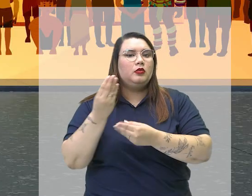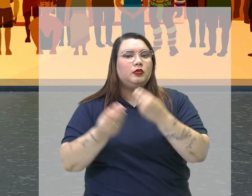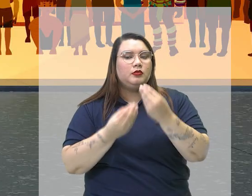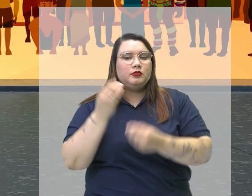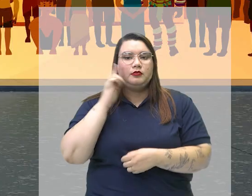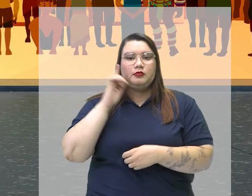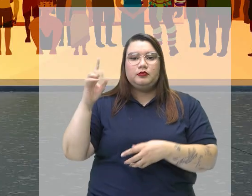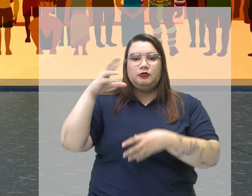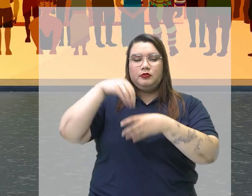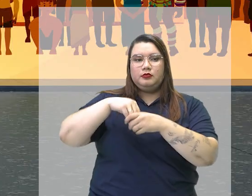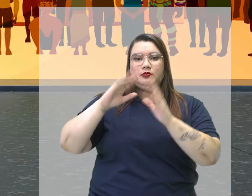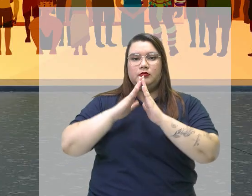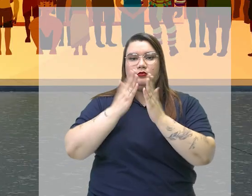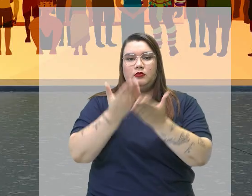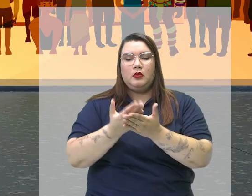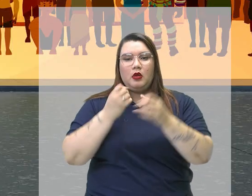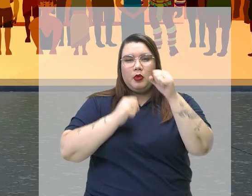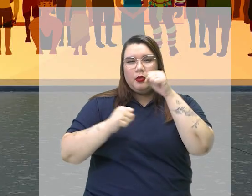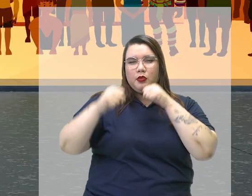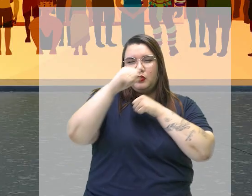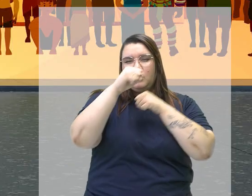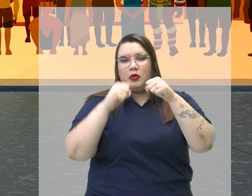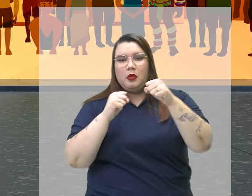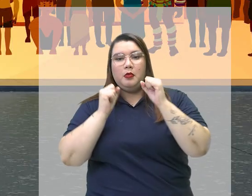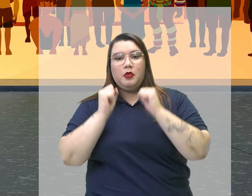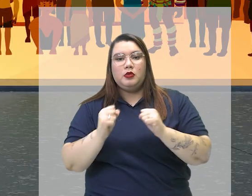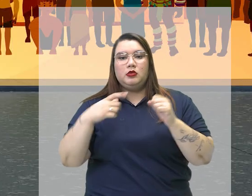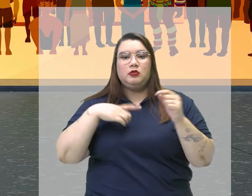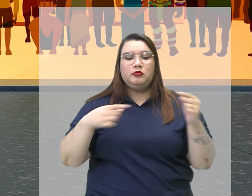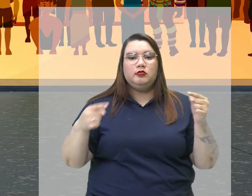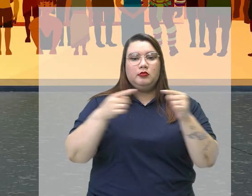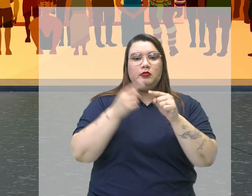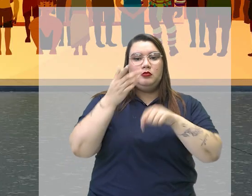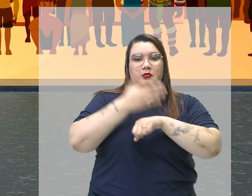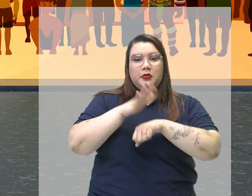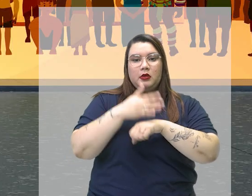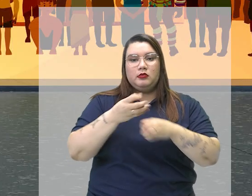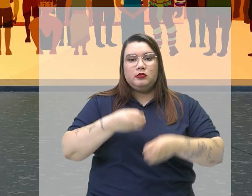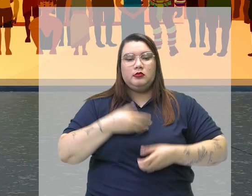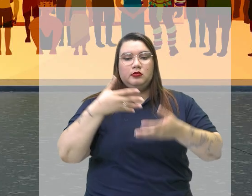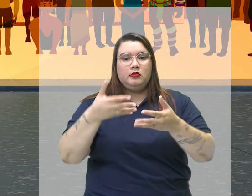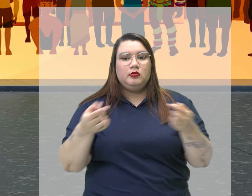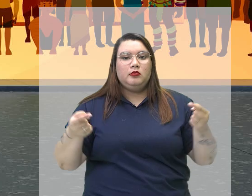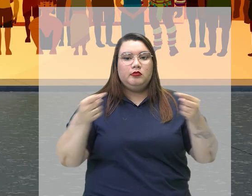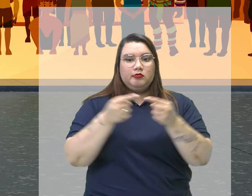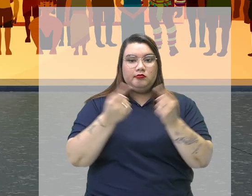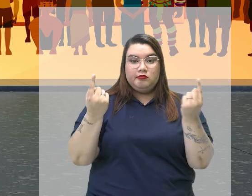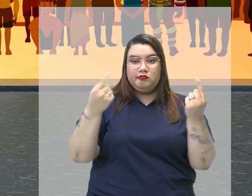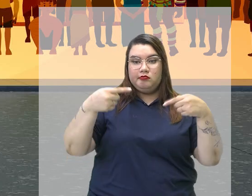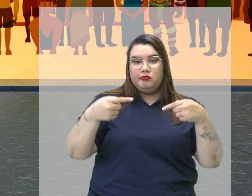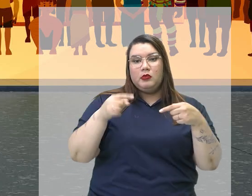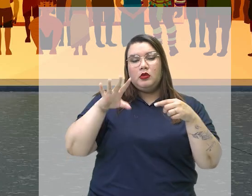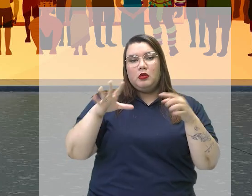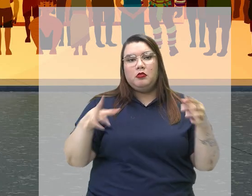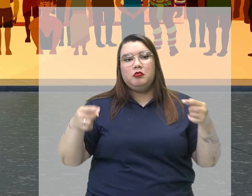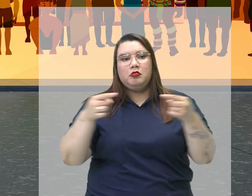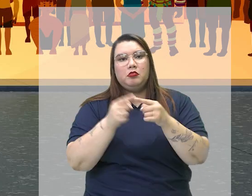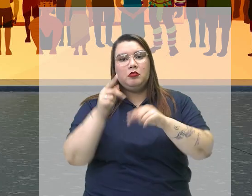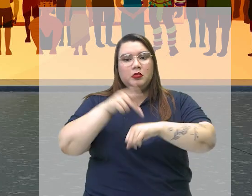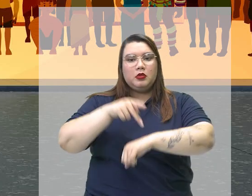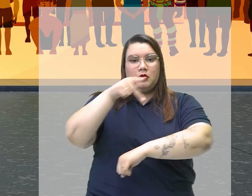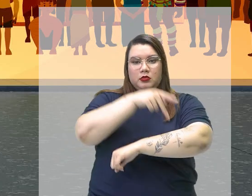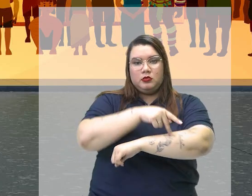escola, como é que fica? Na escola, as lutas podem ser trabalhadas como práticas expressivas, nas quais o confronto